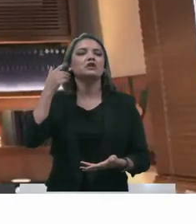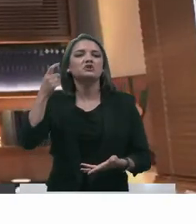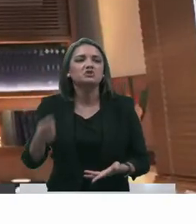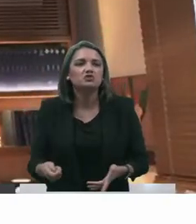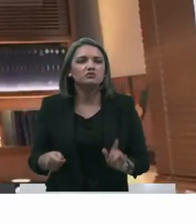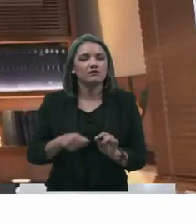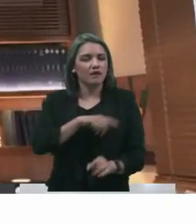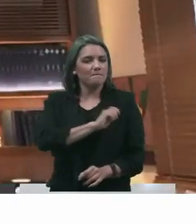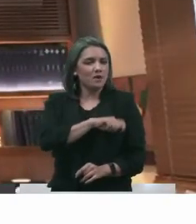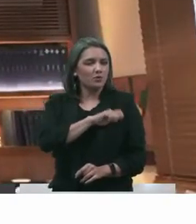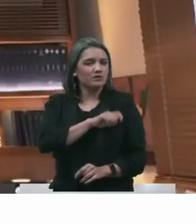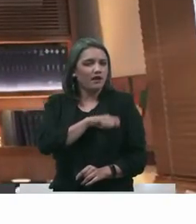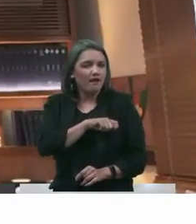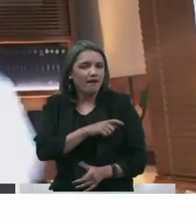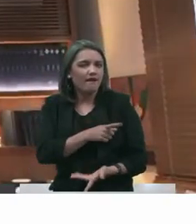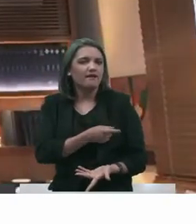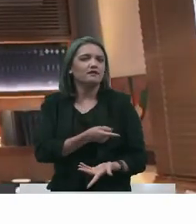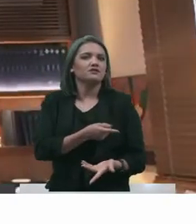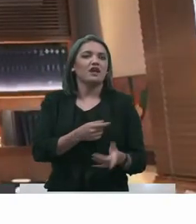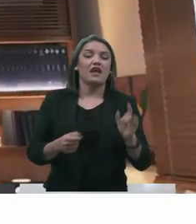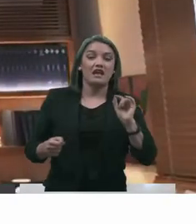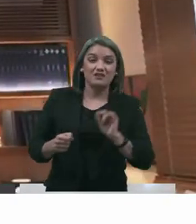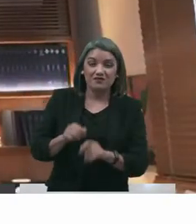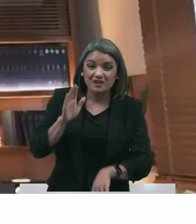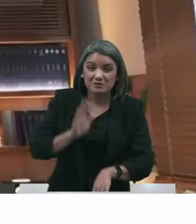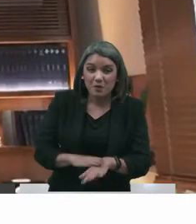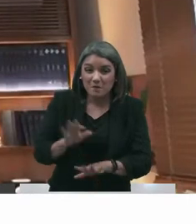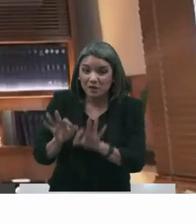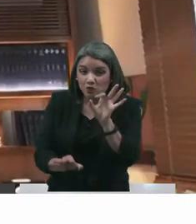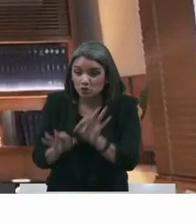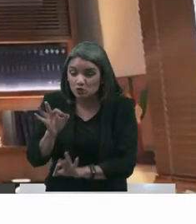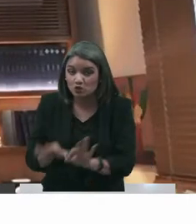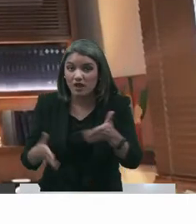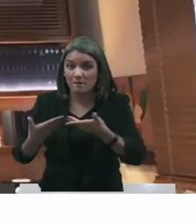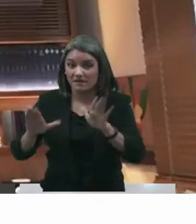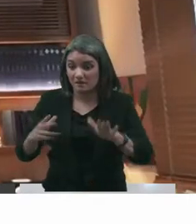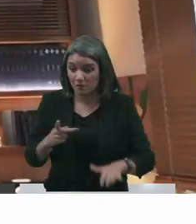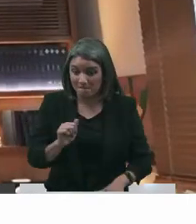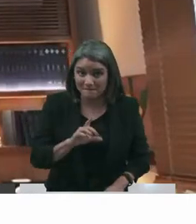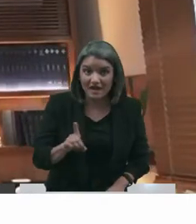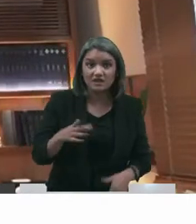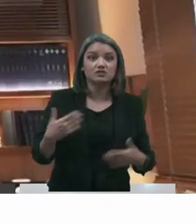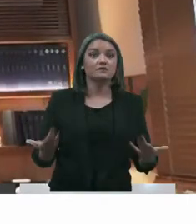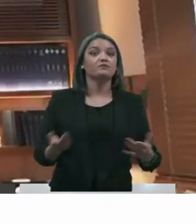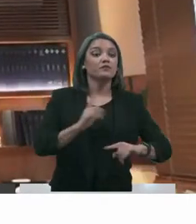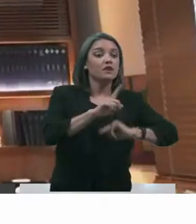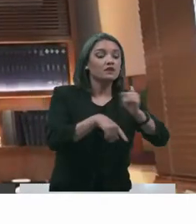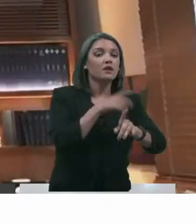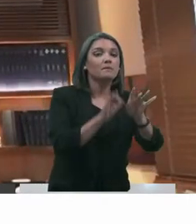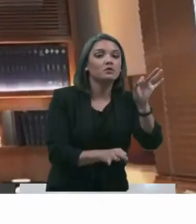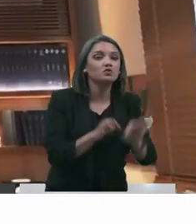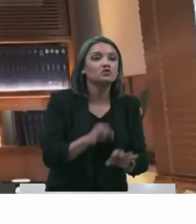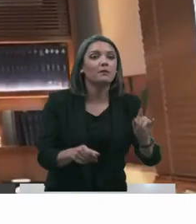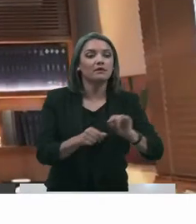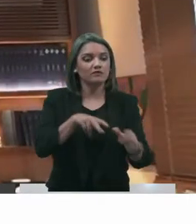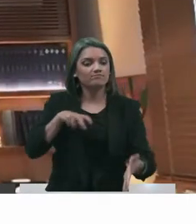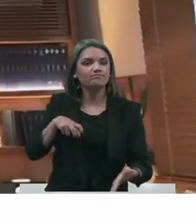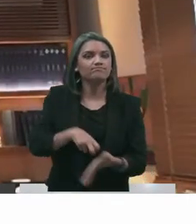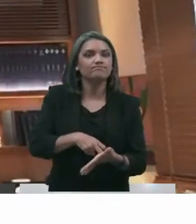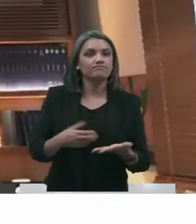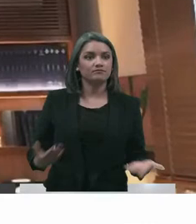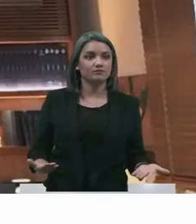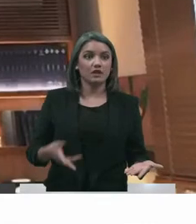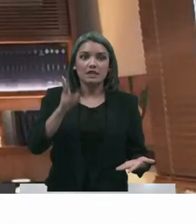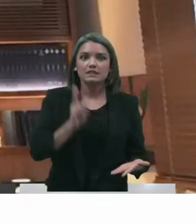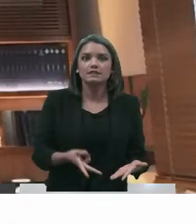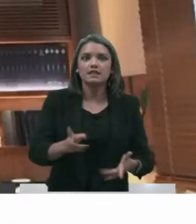fé. Ele fez isso no julgamento da abertura ou não do PAD e depois no julgamento que levou a essa condenação,